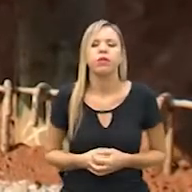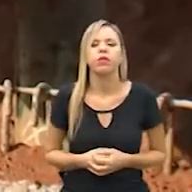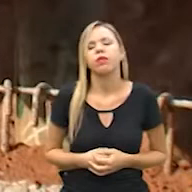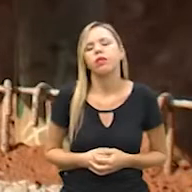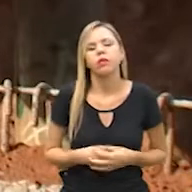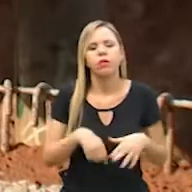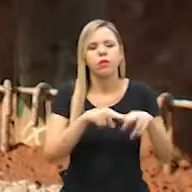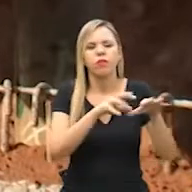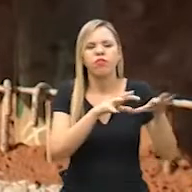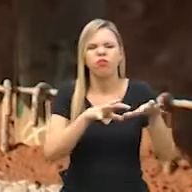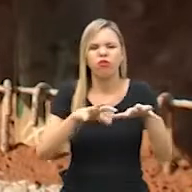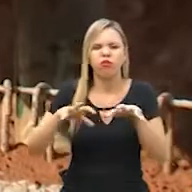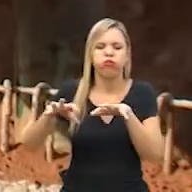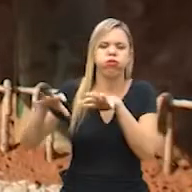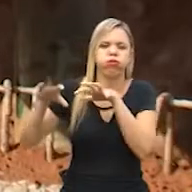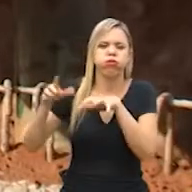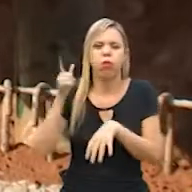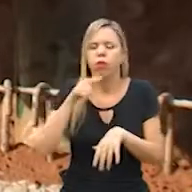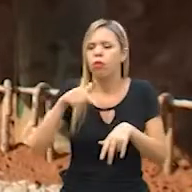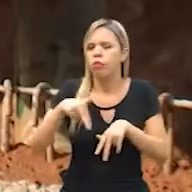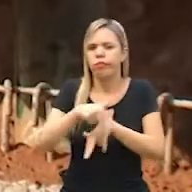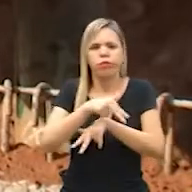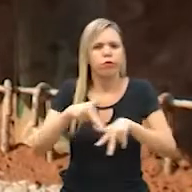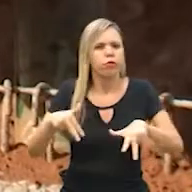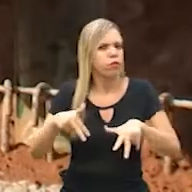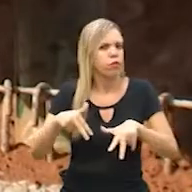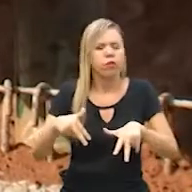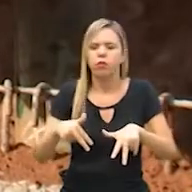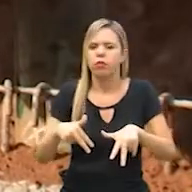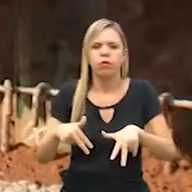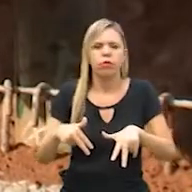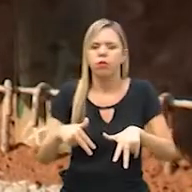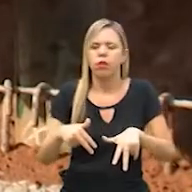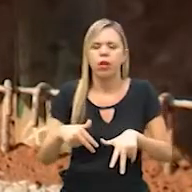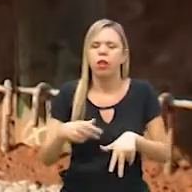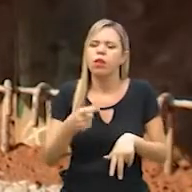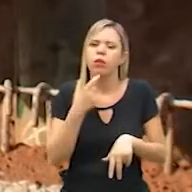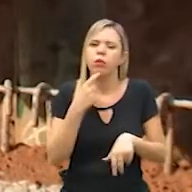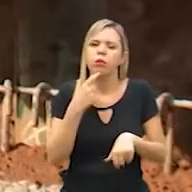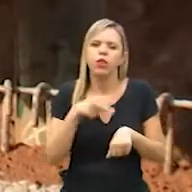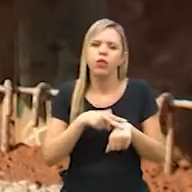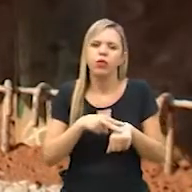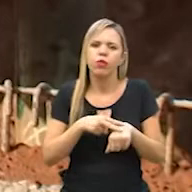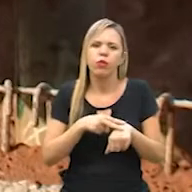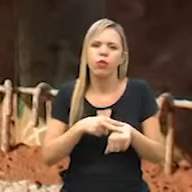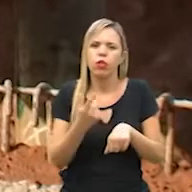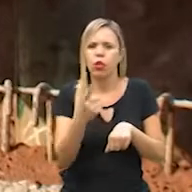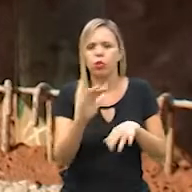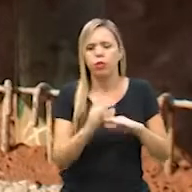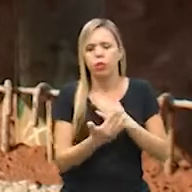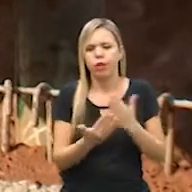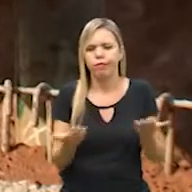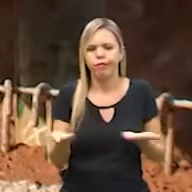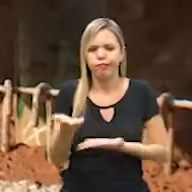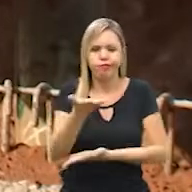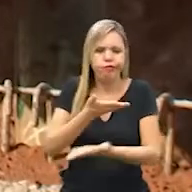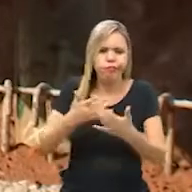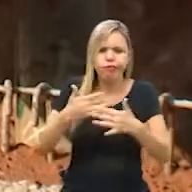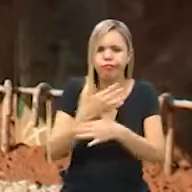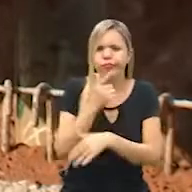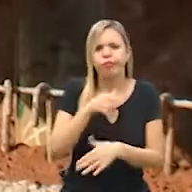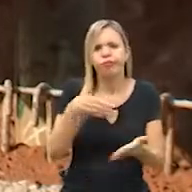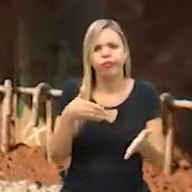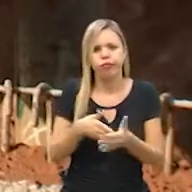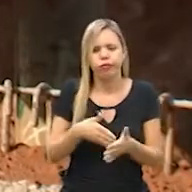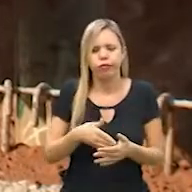término da chuvarada, ninguém consegue atravessar do Campina Verde para cá, para o Marajó, e do Marajó para o outro lado do Campina Verde,